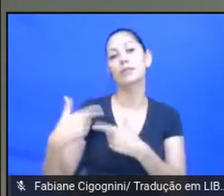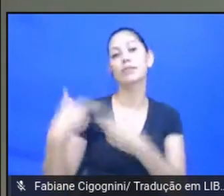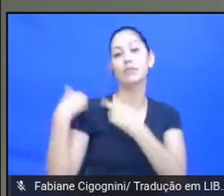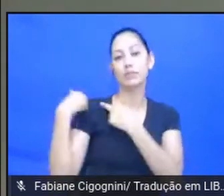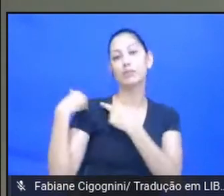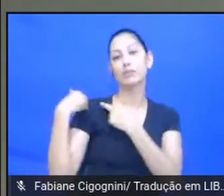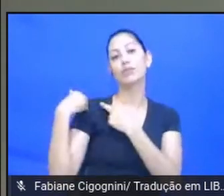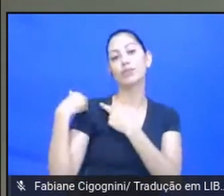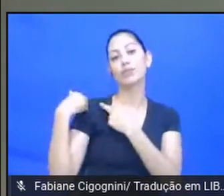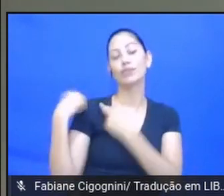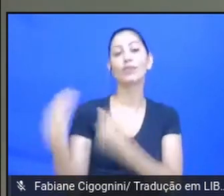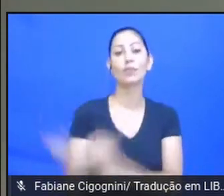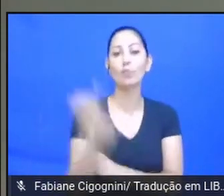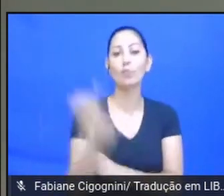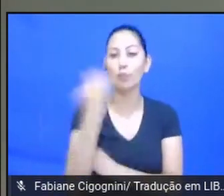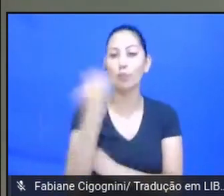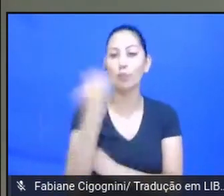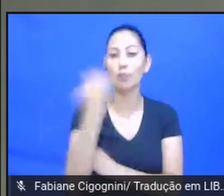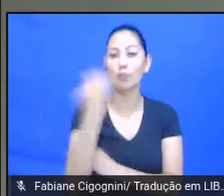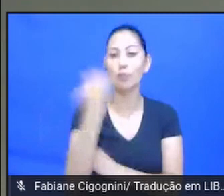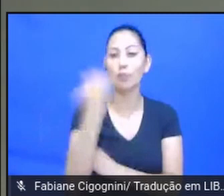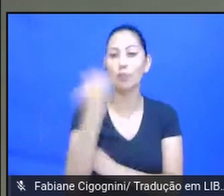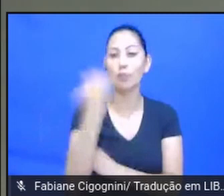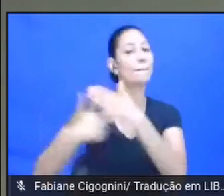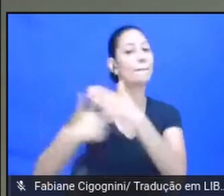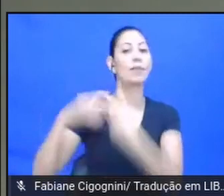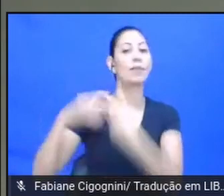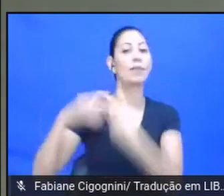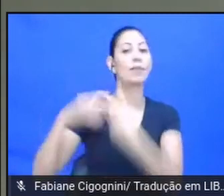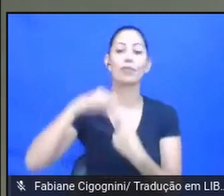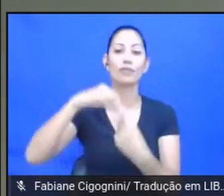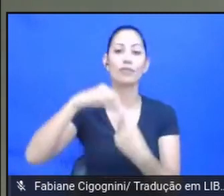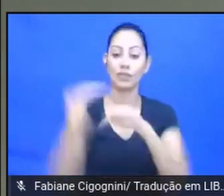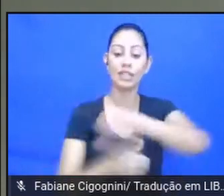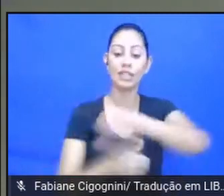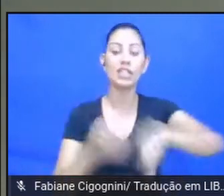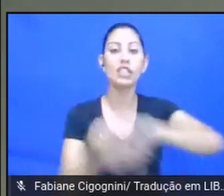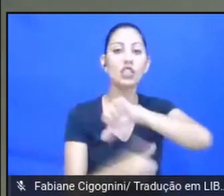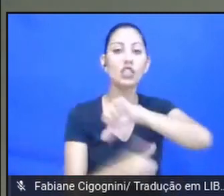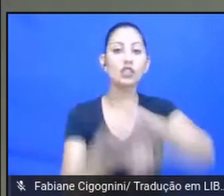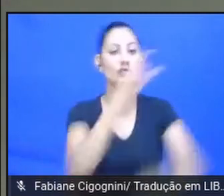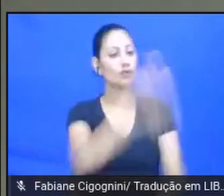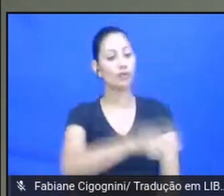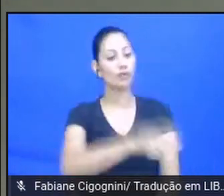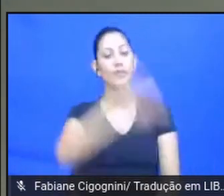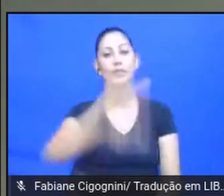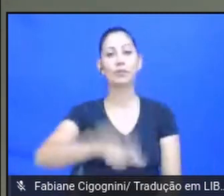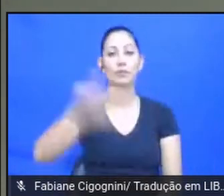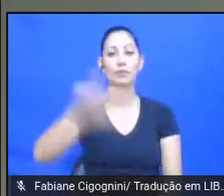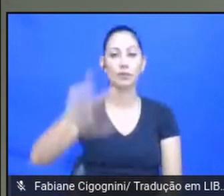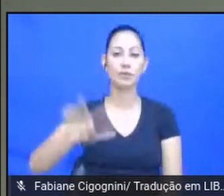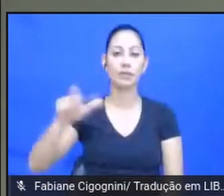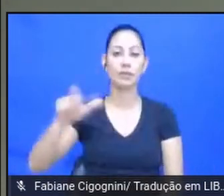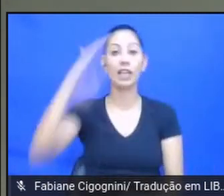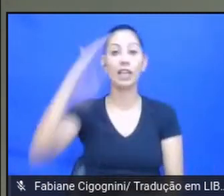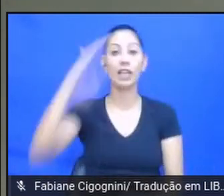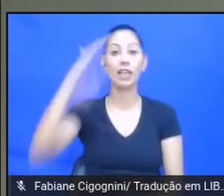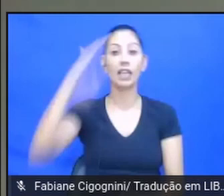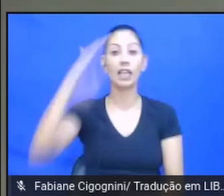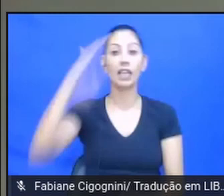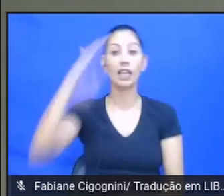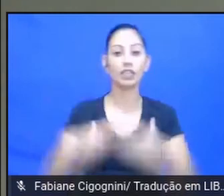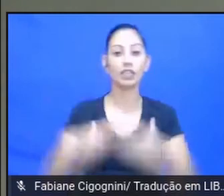para transformar as pessoas, para torná-las pessoas que acreditem em si e que colaborem também